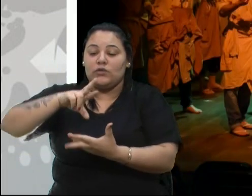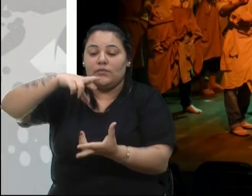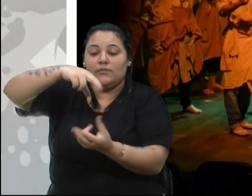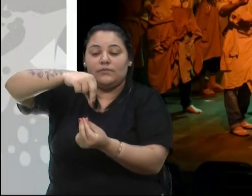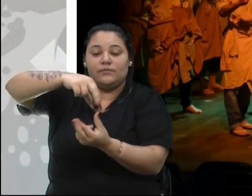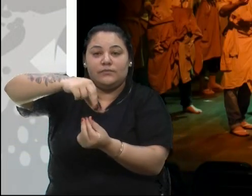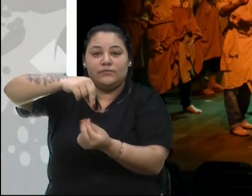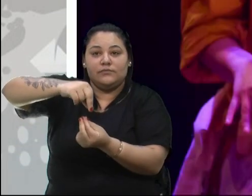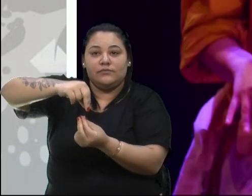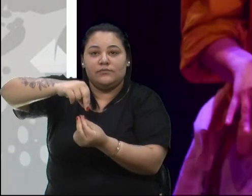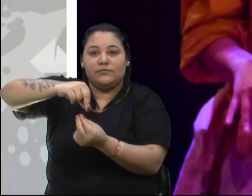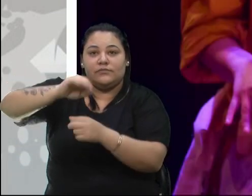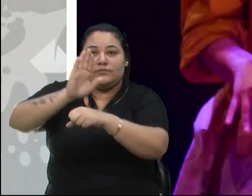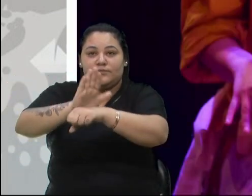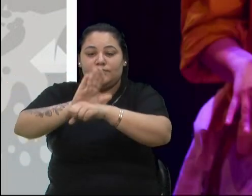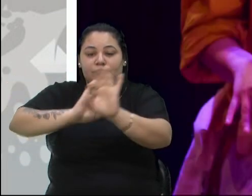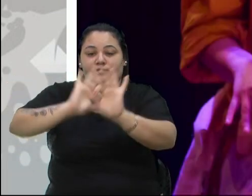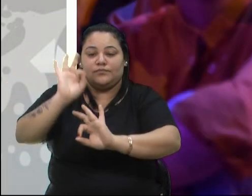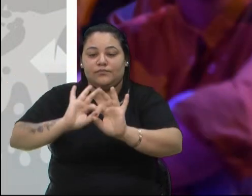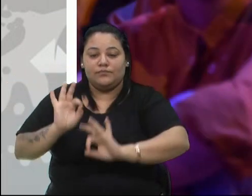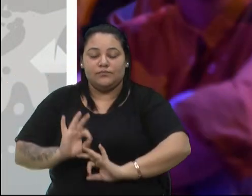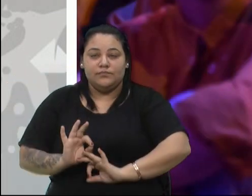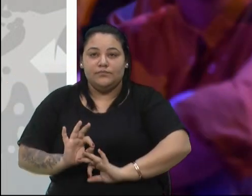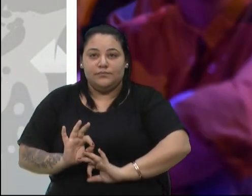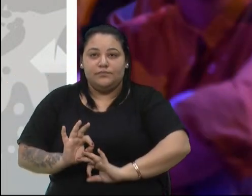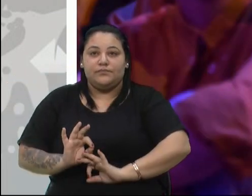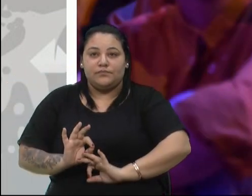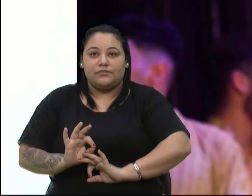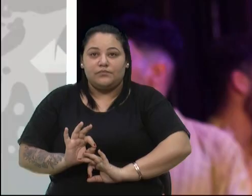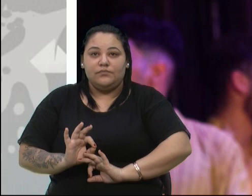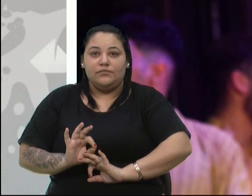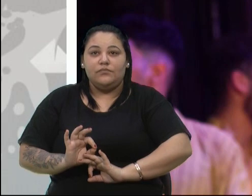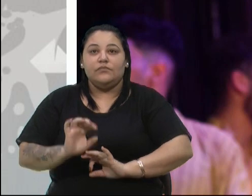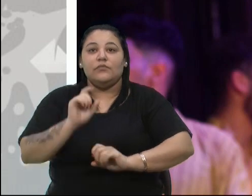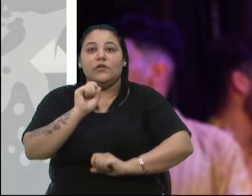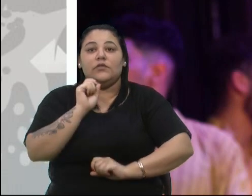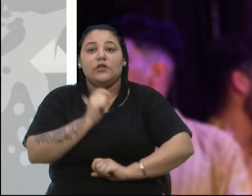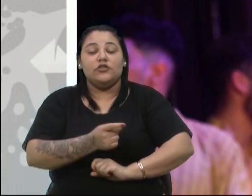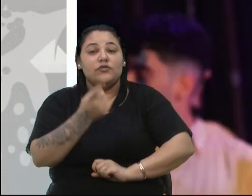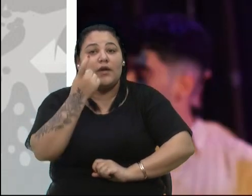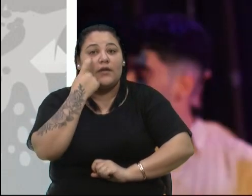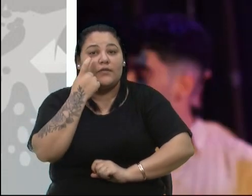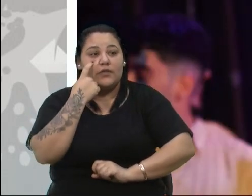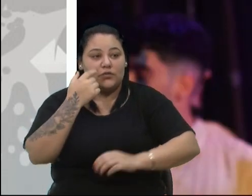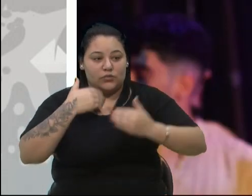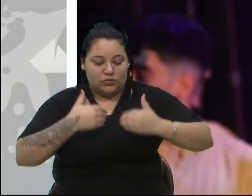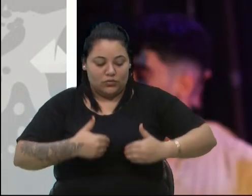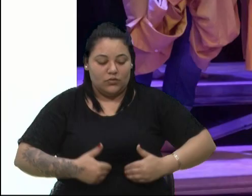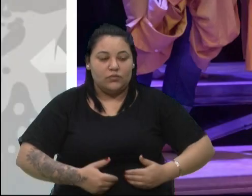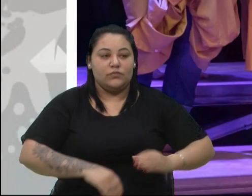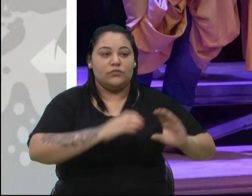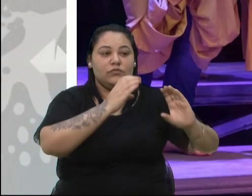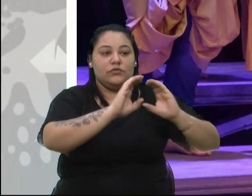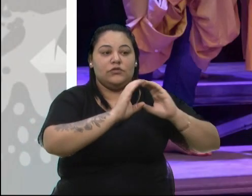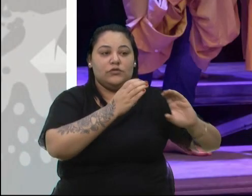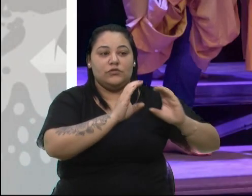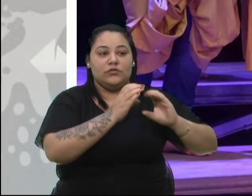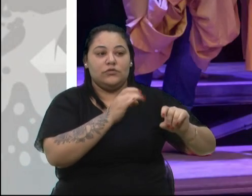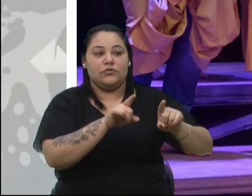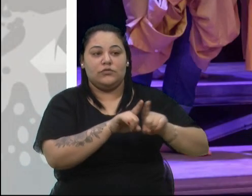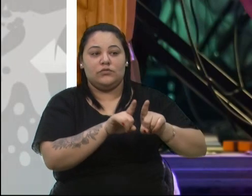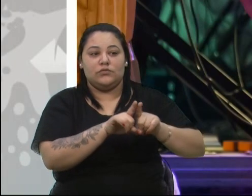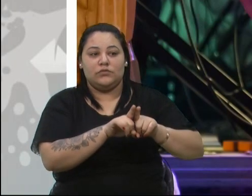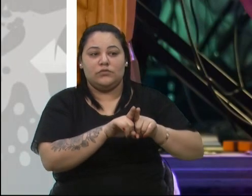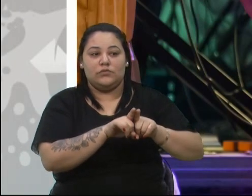as peças pela identidade de cada cantor. Então, o que a gente vai ver nos corpos dos cantores e também ver nas fotos do Nômade, como